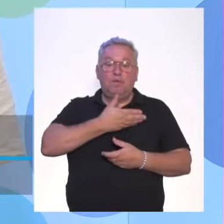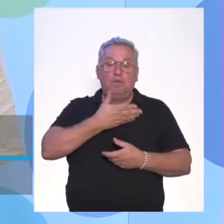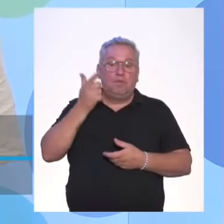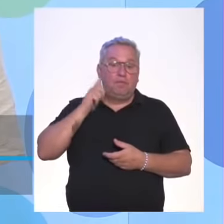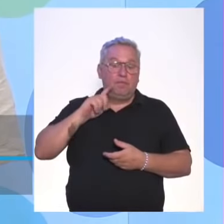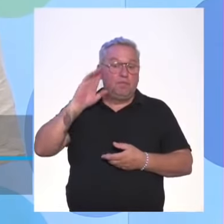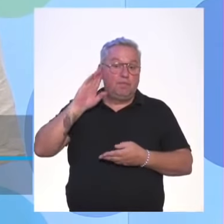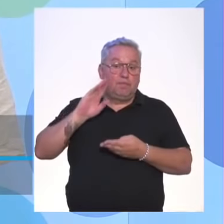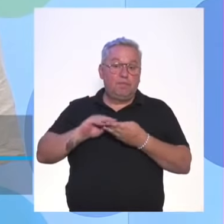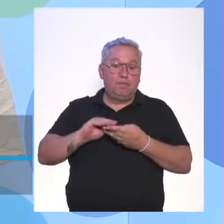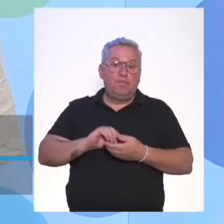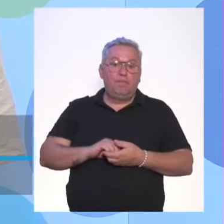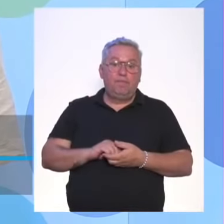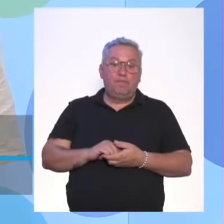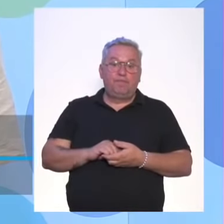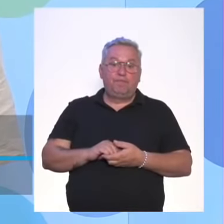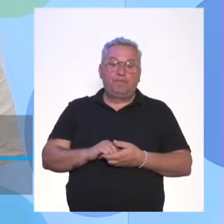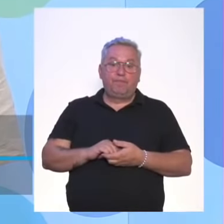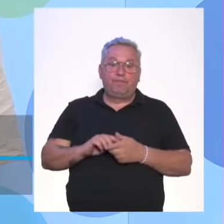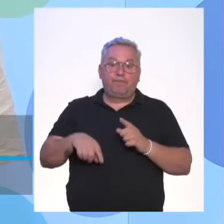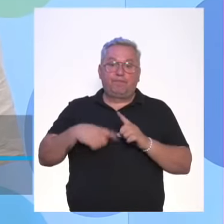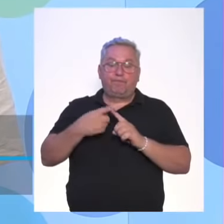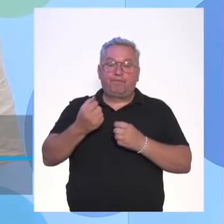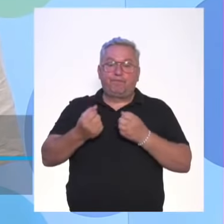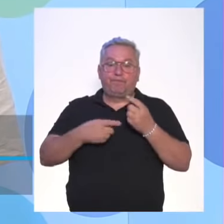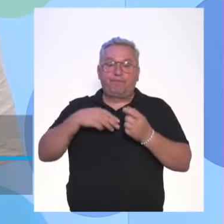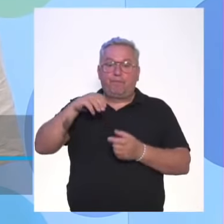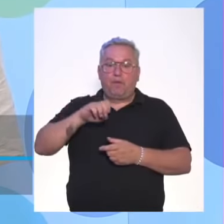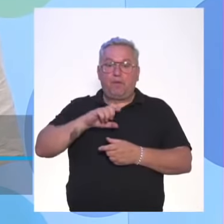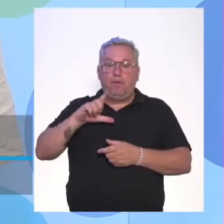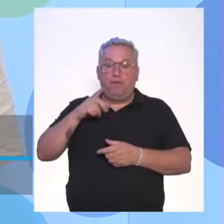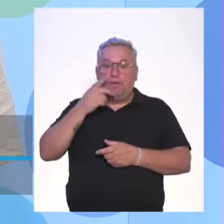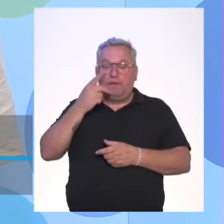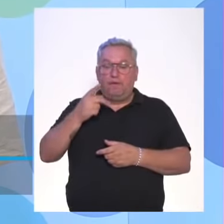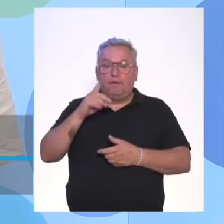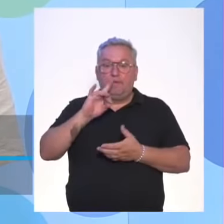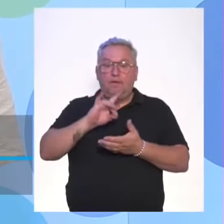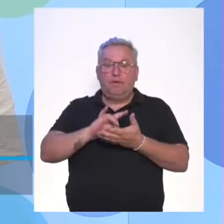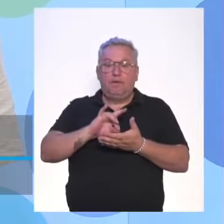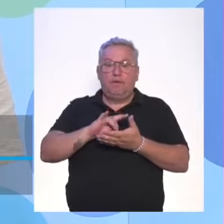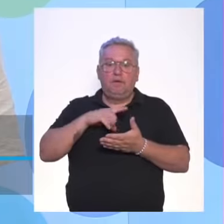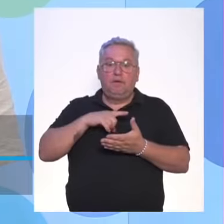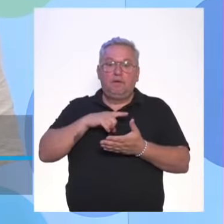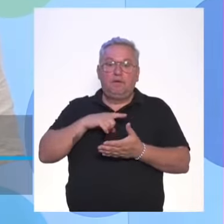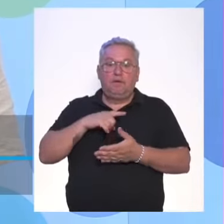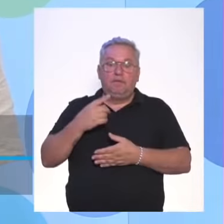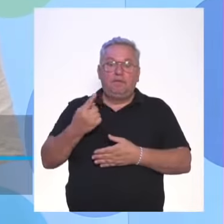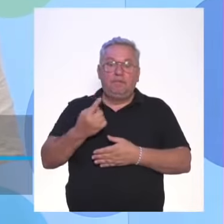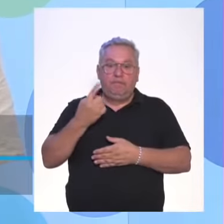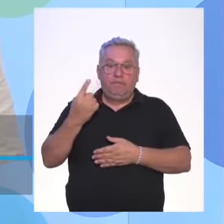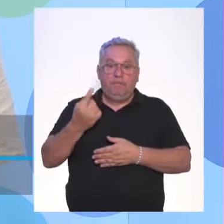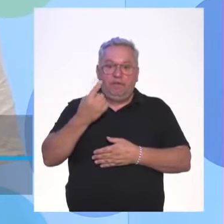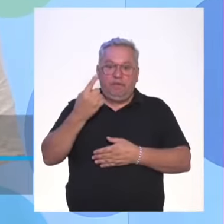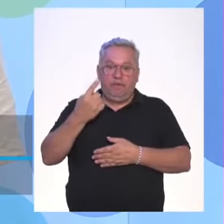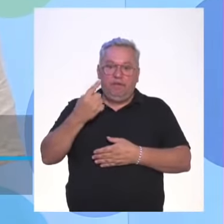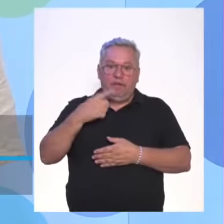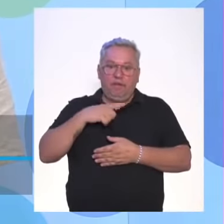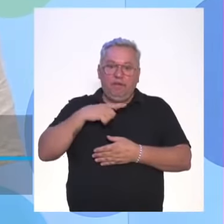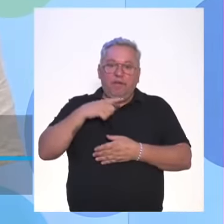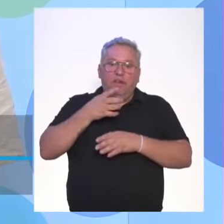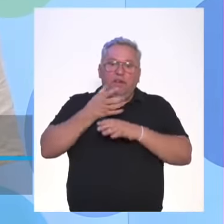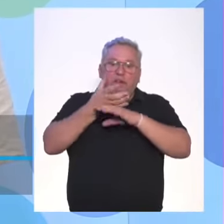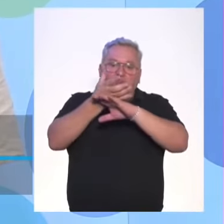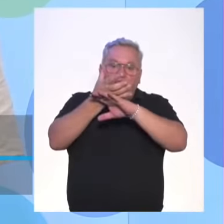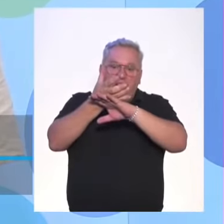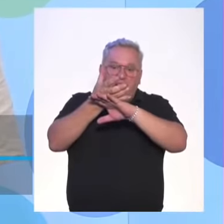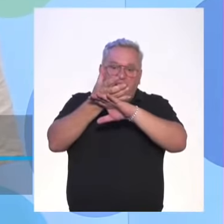compreensão da decl é Vão ver se tem mais alguém aqui alguns alunos Miguel Carvalho o fato de estrearem sozinho estarem sozinhos